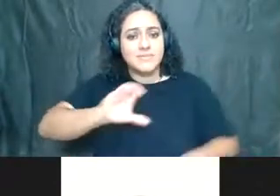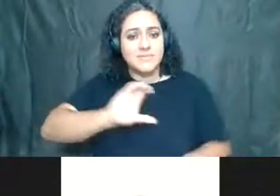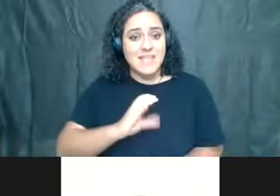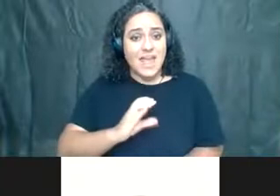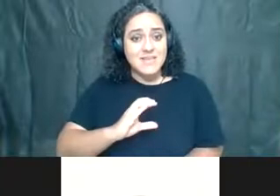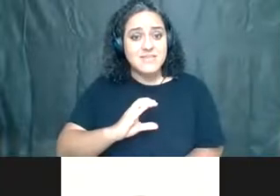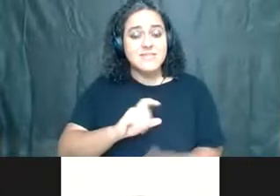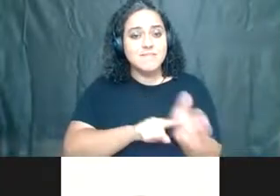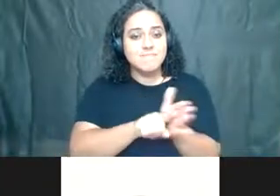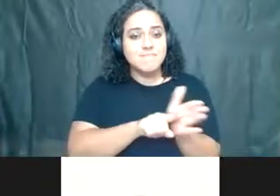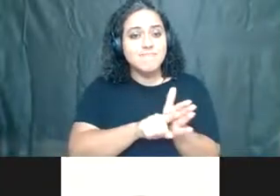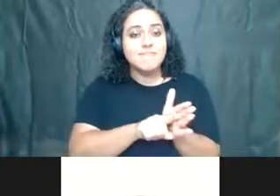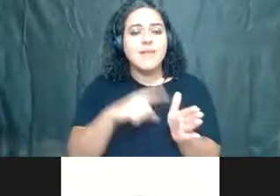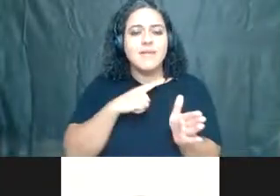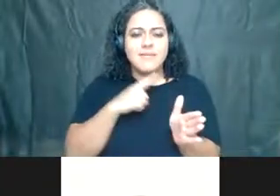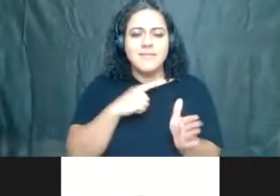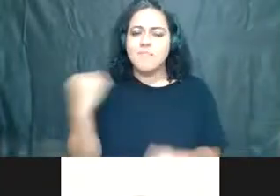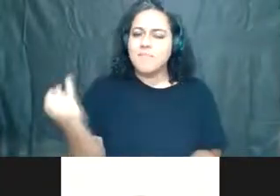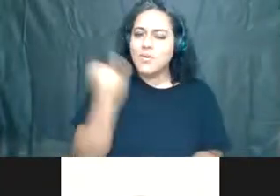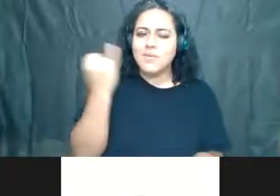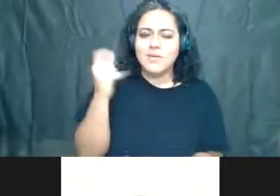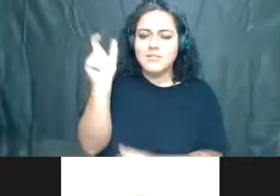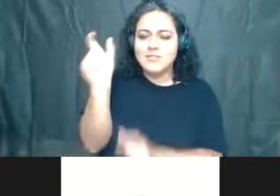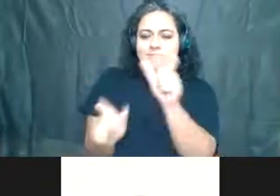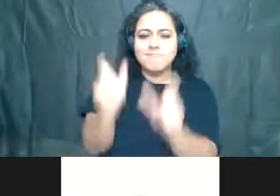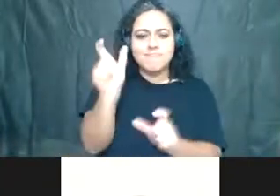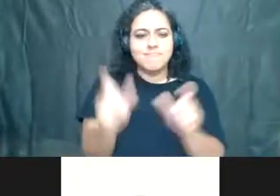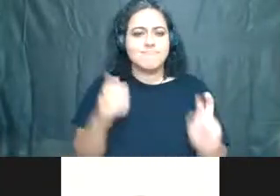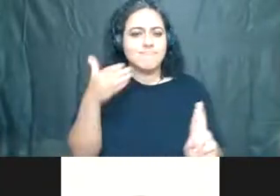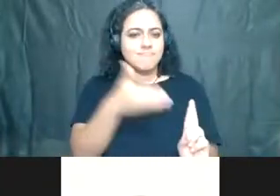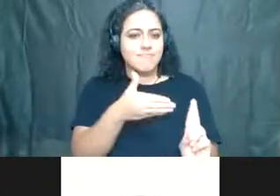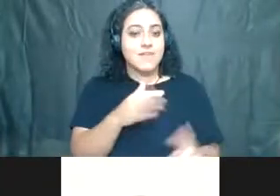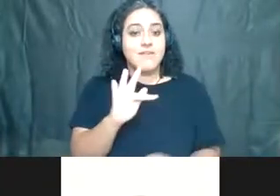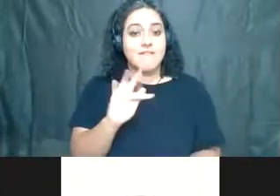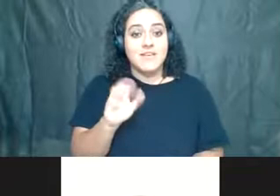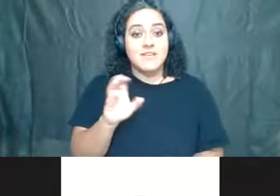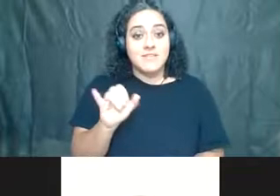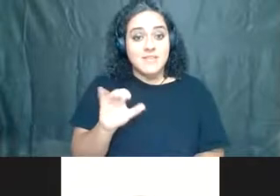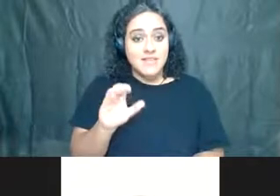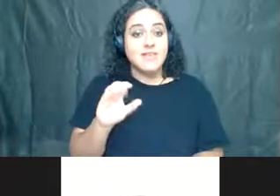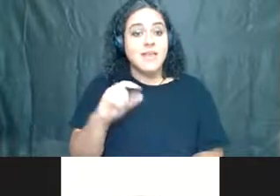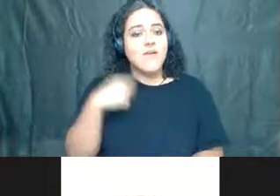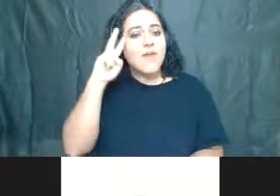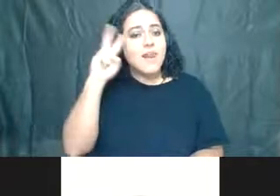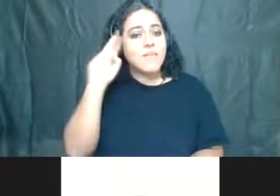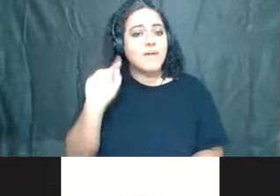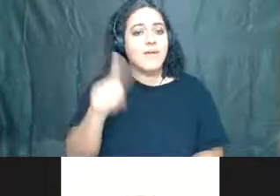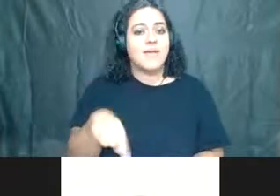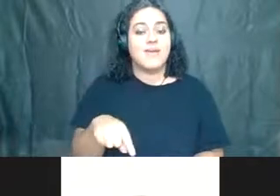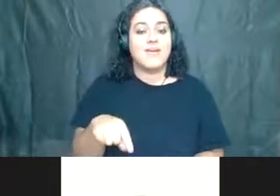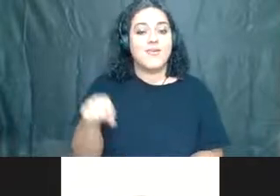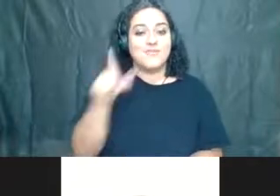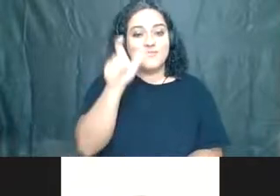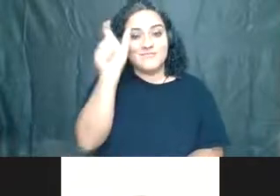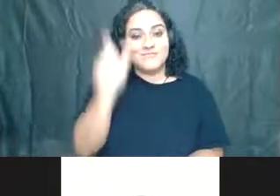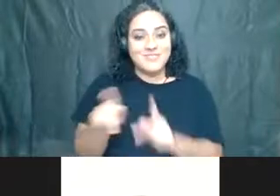gente tem importantes personagens na FESINC que eu não posso deixar de lembrar. Um deles, os orientadores